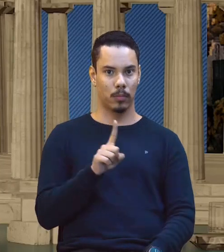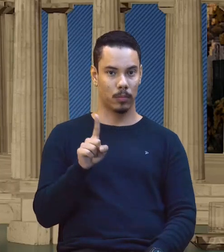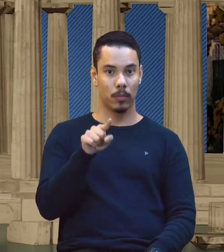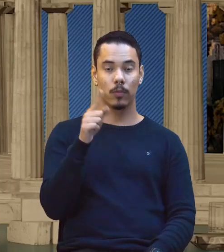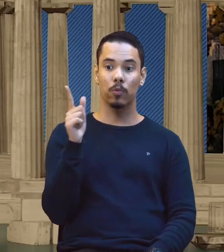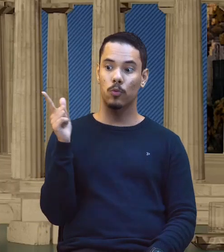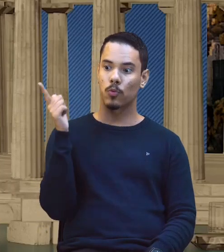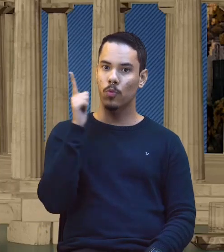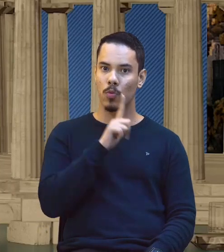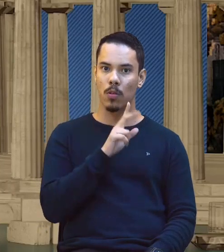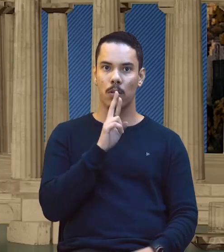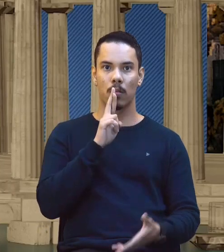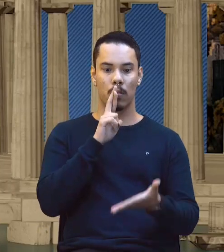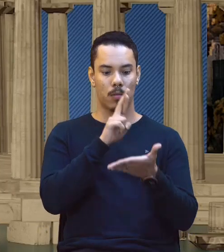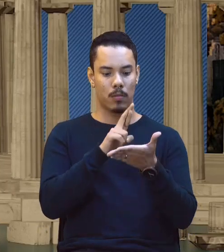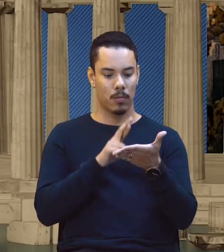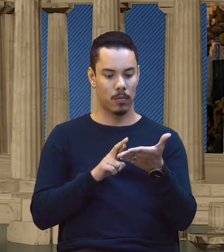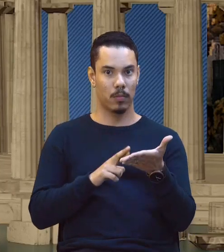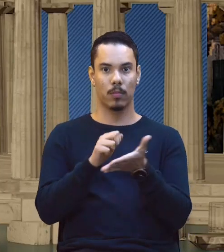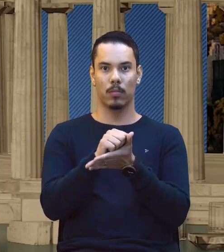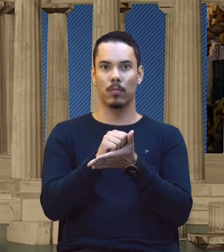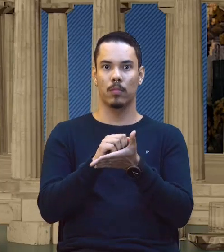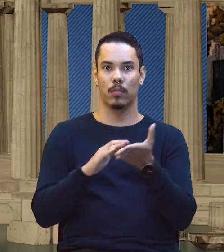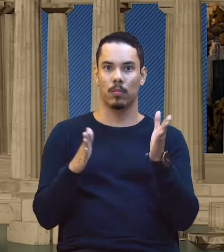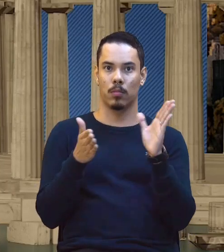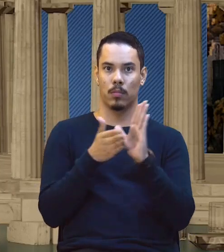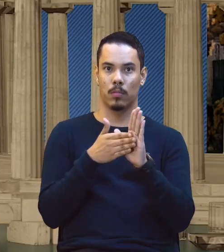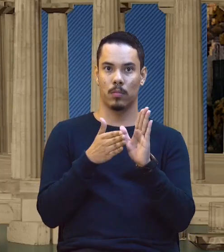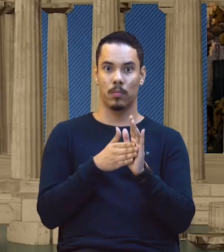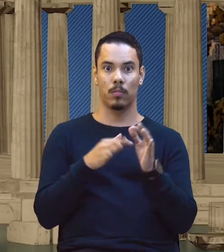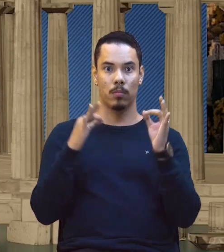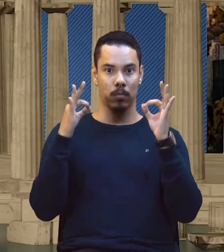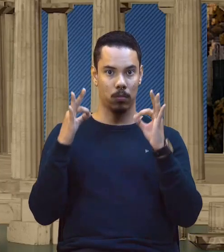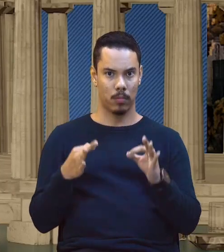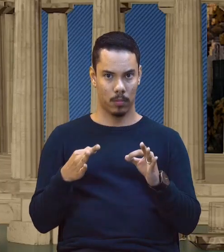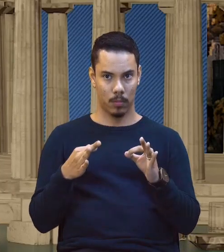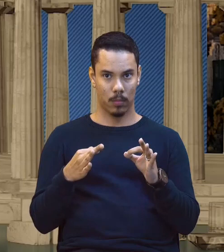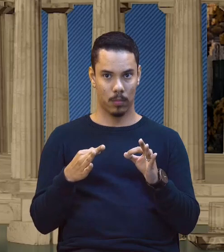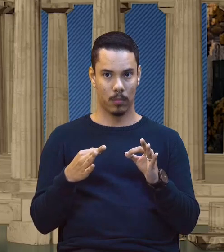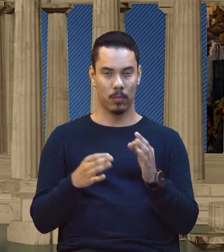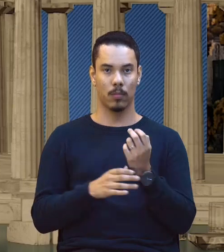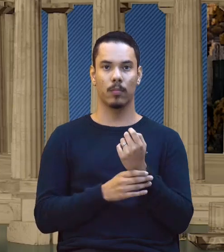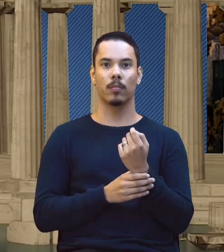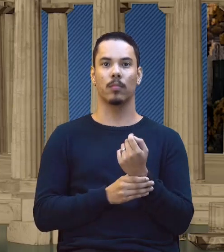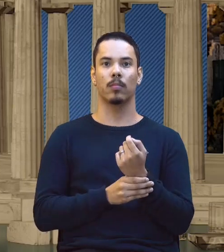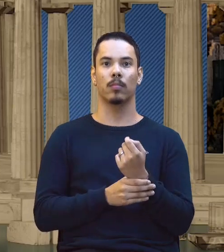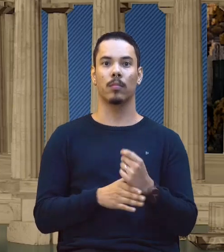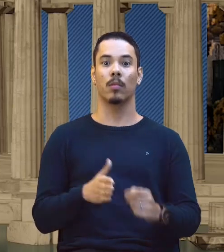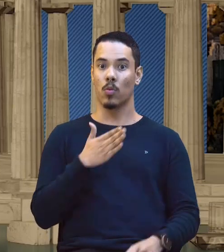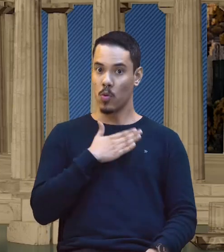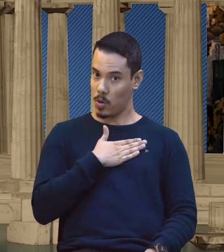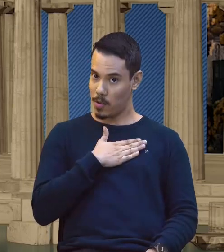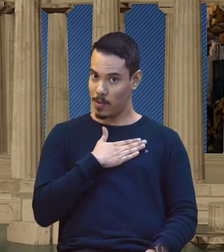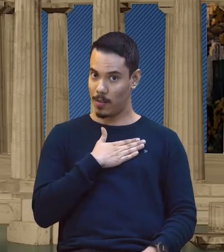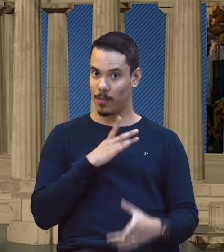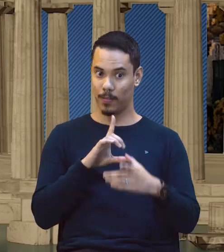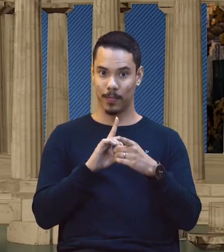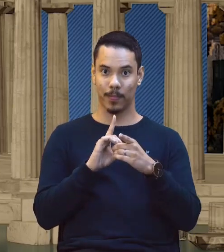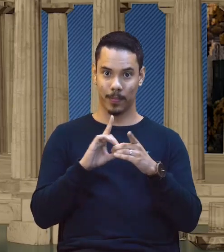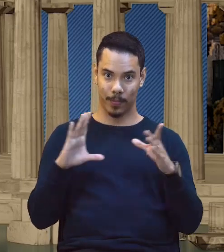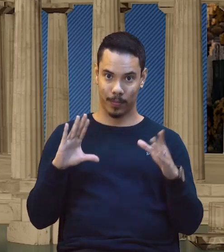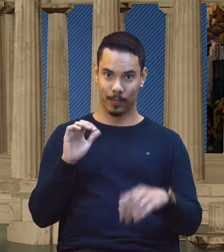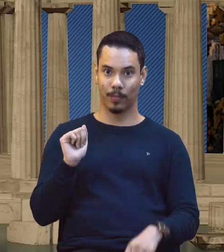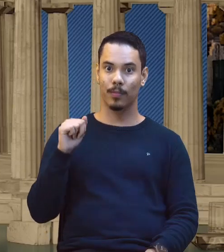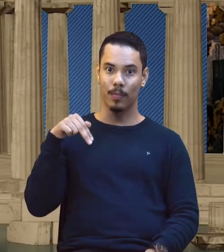responder as atividades propostas de forma correta? Ei, gostaram da democracia ateniense? Gostaram